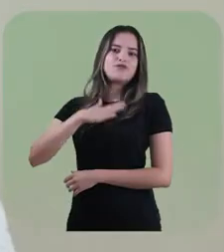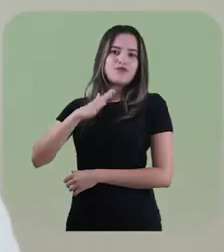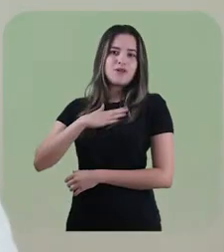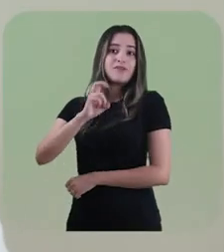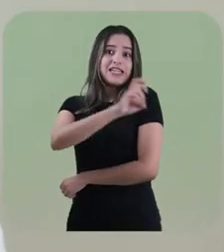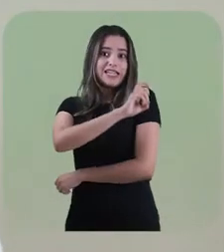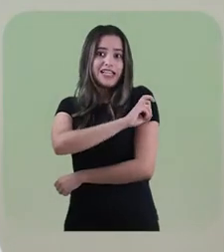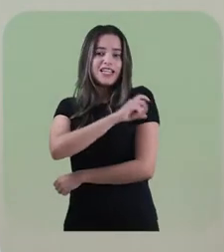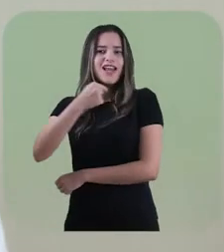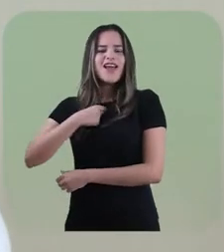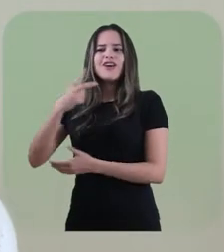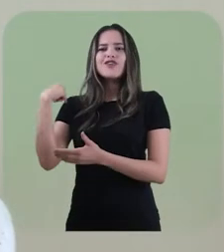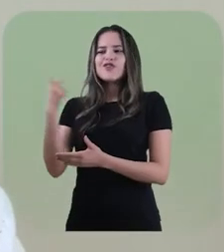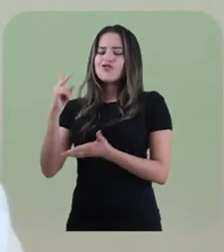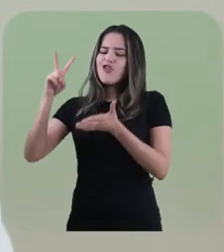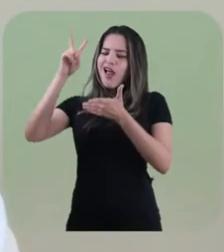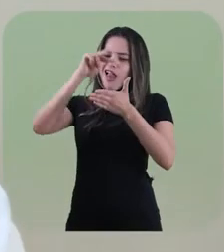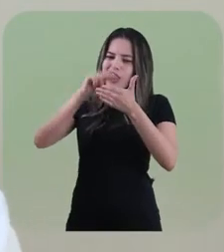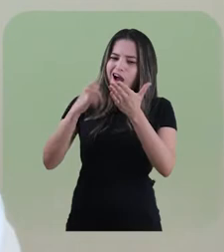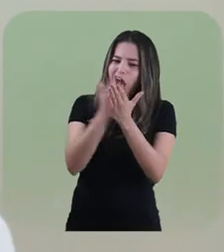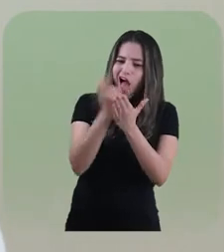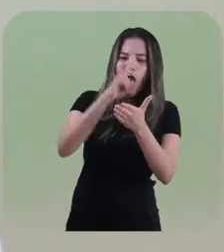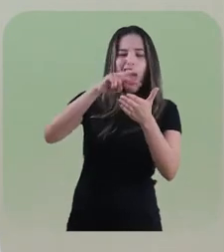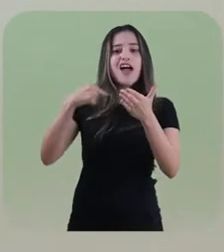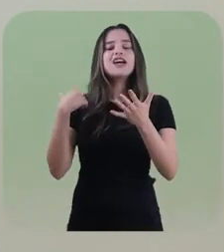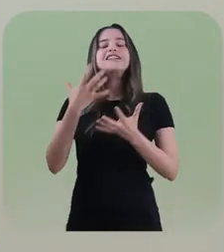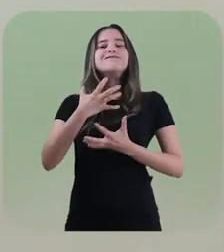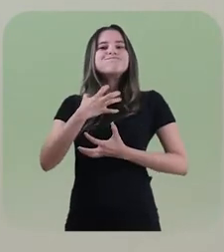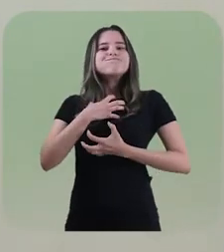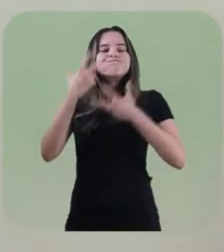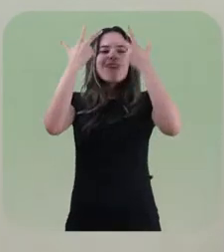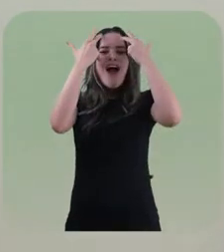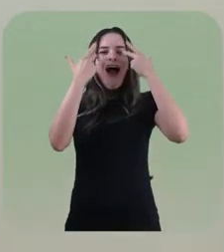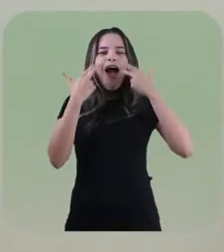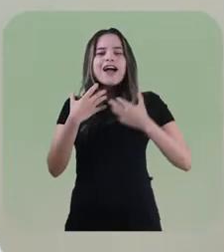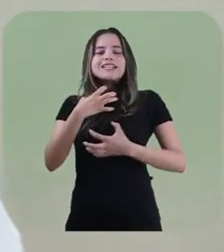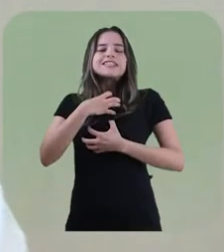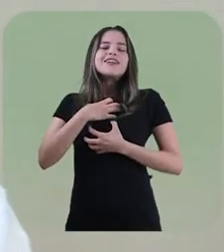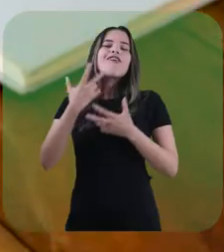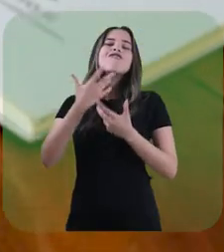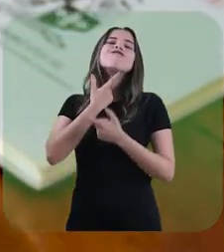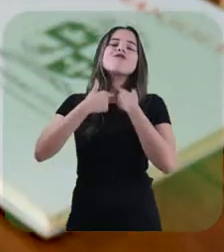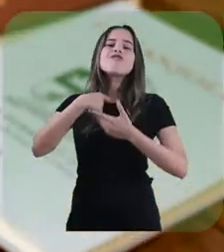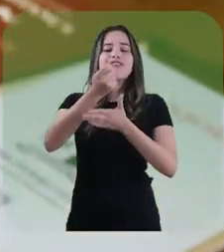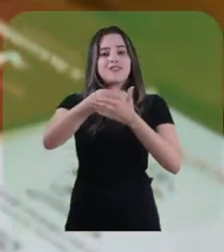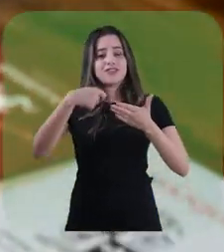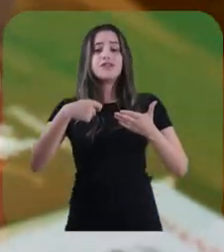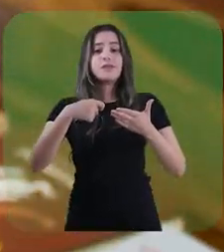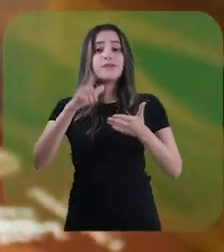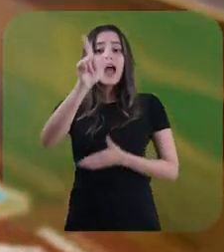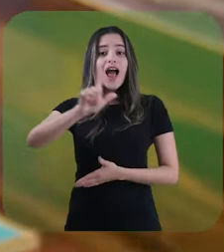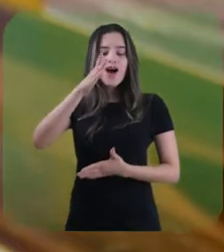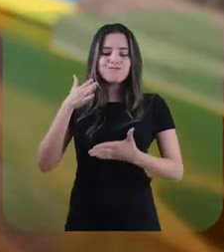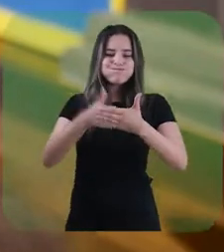e a gente Lia muito e naturalmente Sentiu necessidade de escrever sobre o lugar onde eu morava a literatura tem